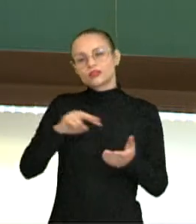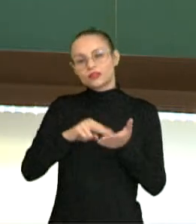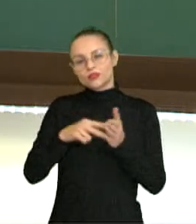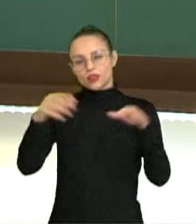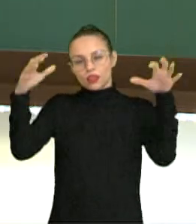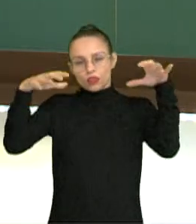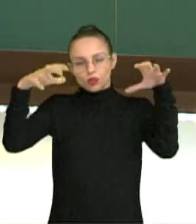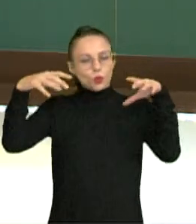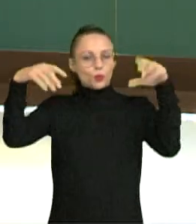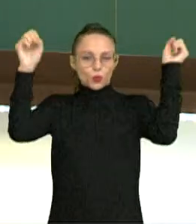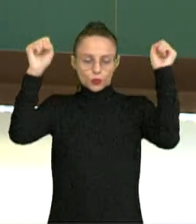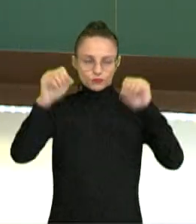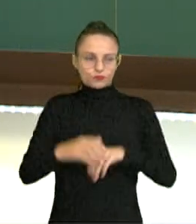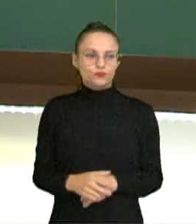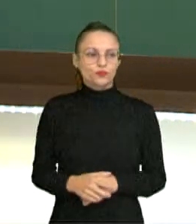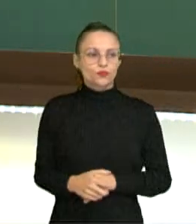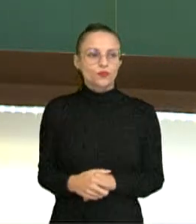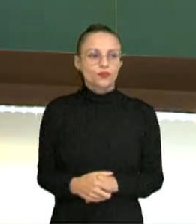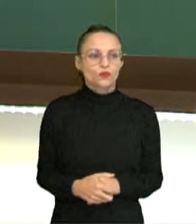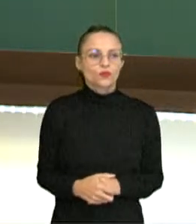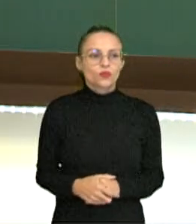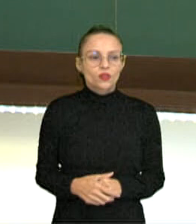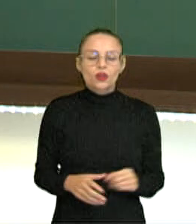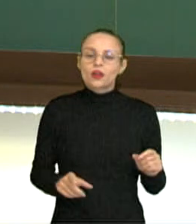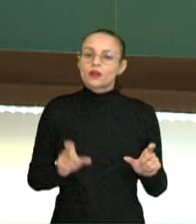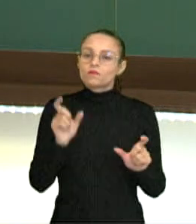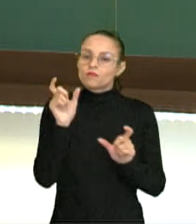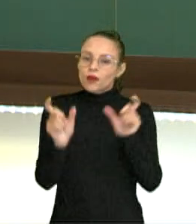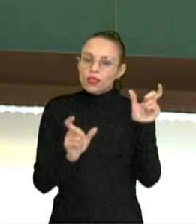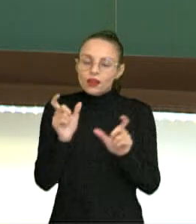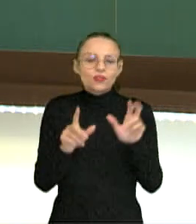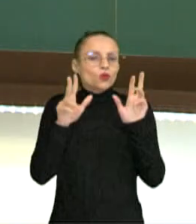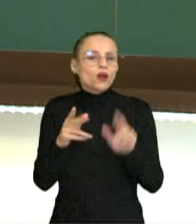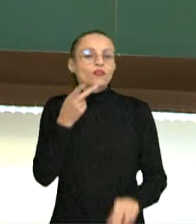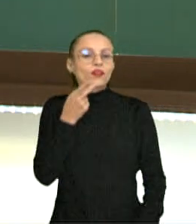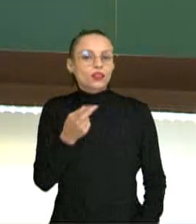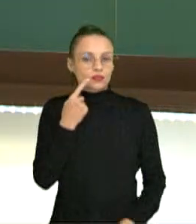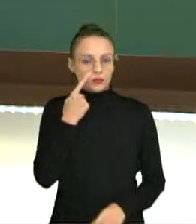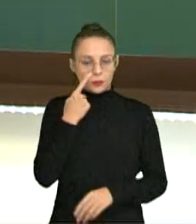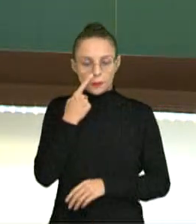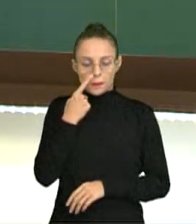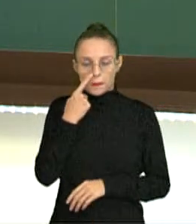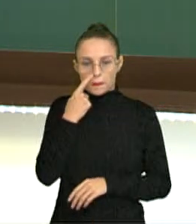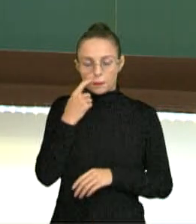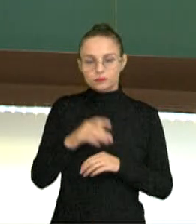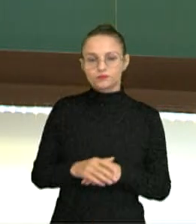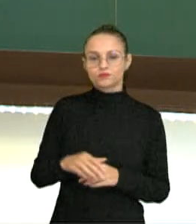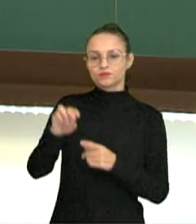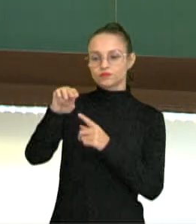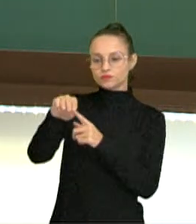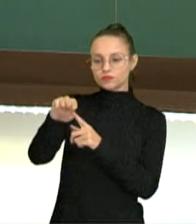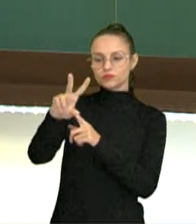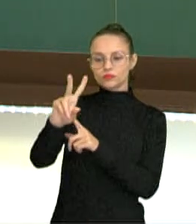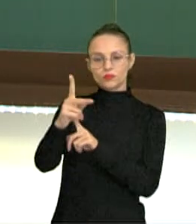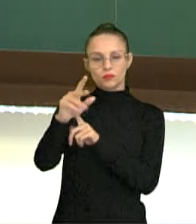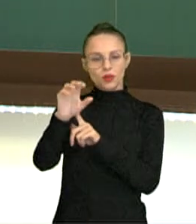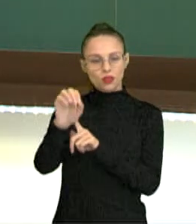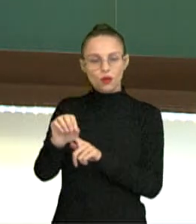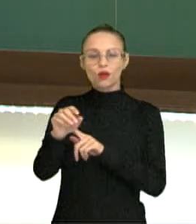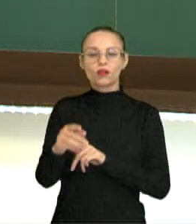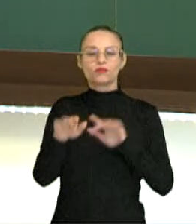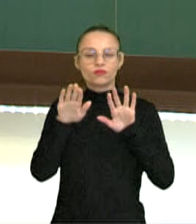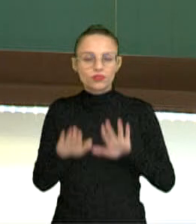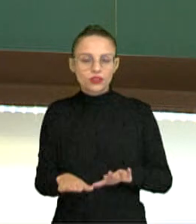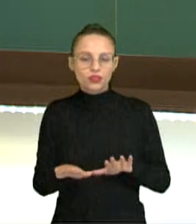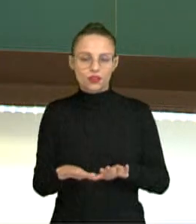chuva. As palavras reproduzem o quê? Os sons da fala. Ó. Vou repetir para você ver. Ó. Melhor, ficar,